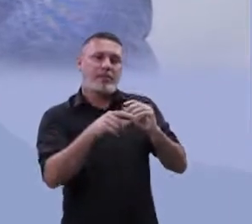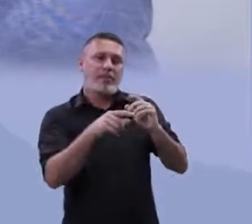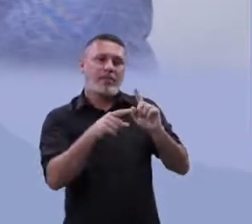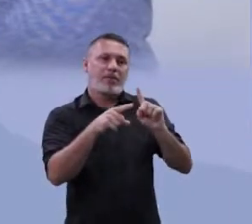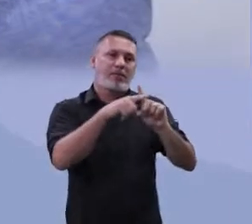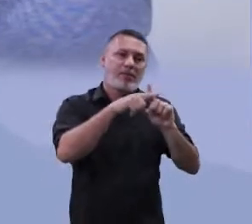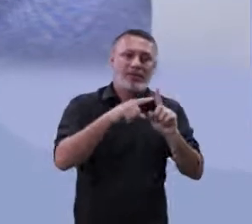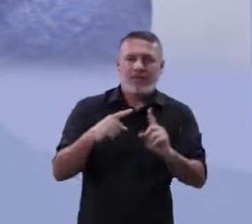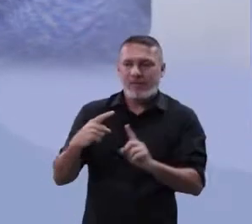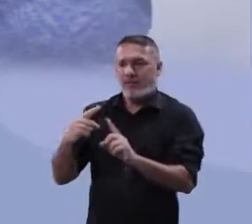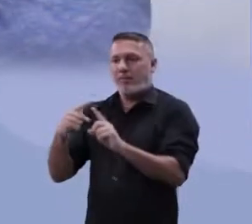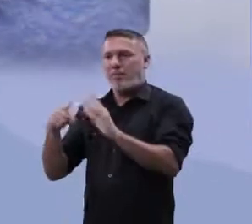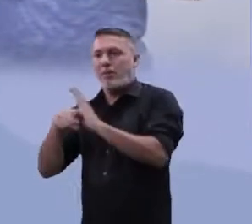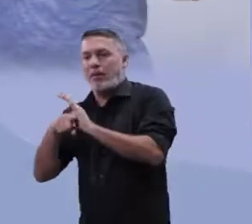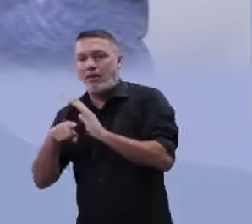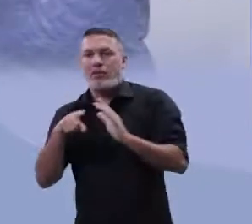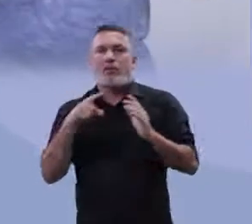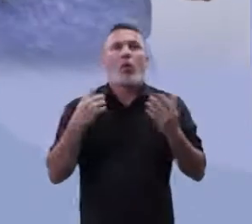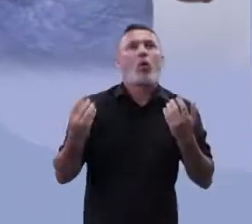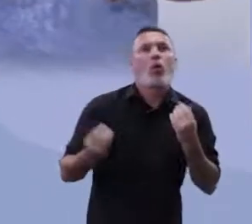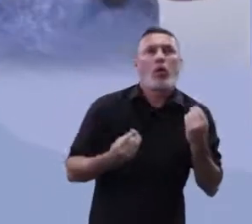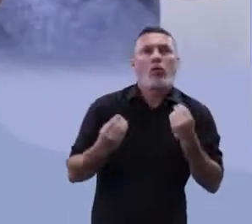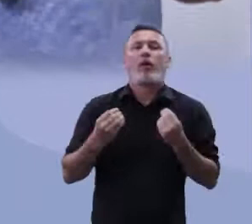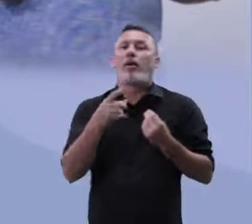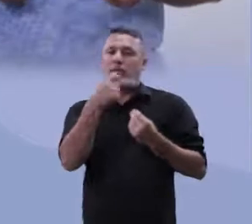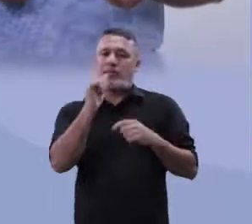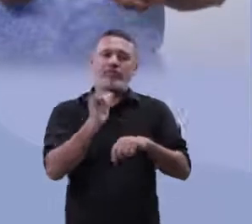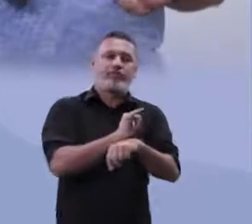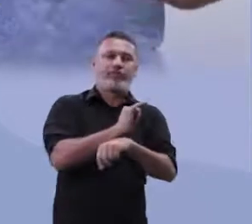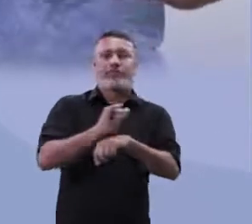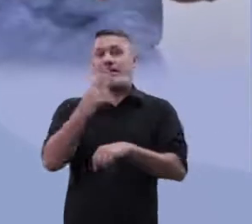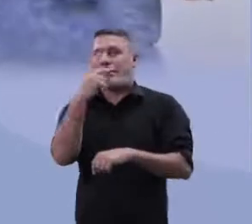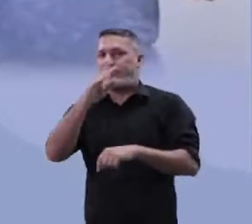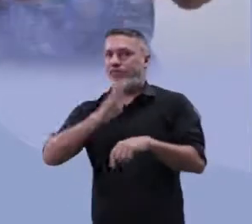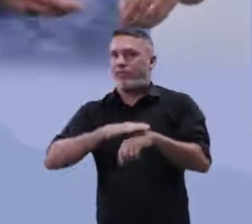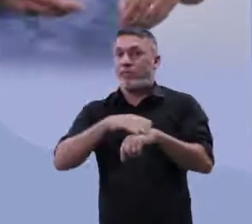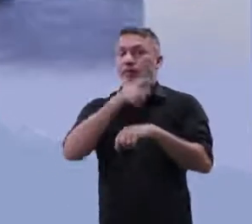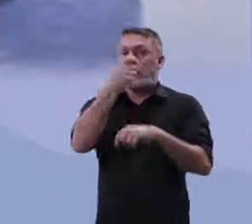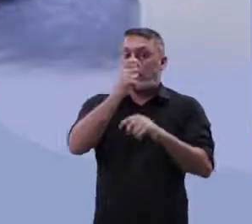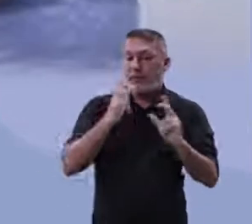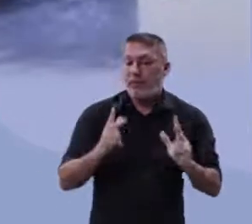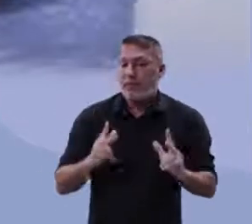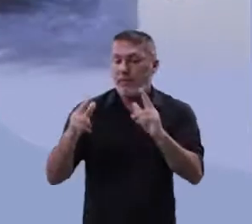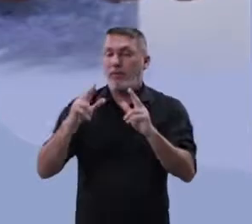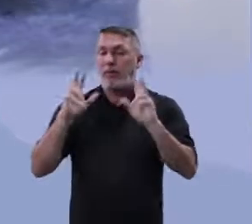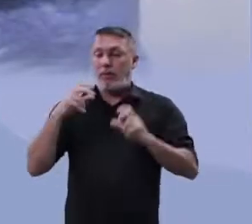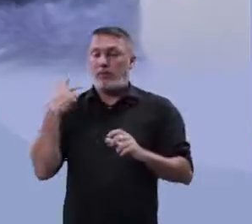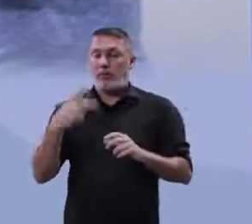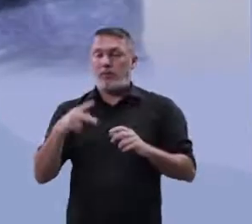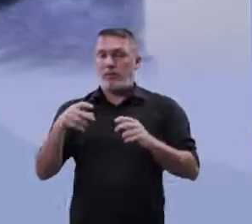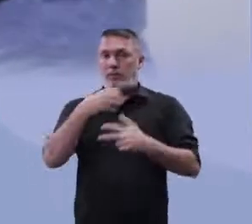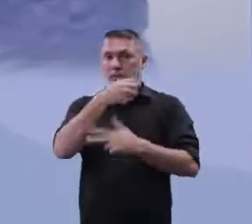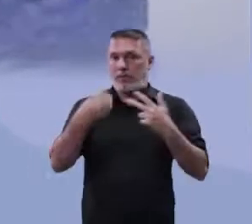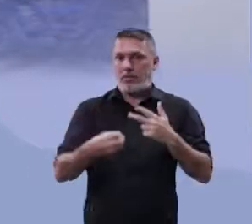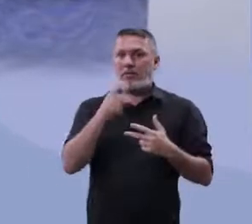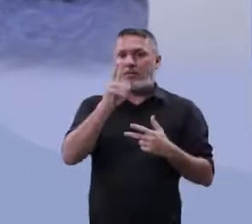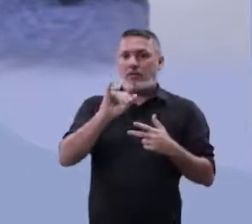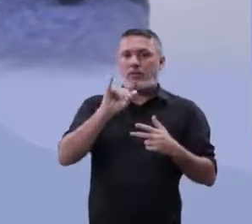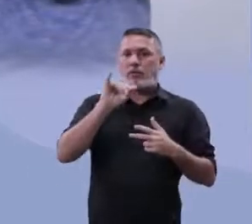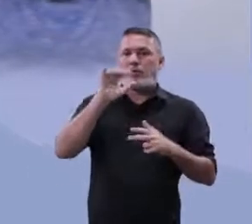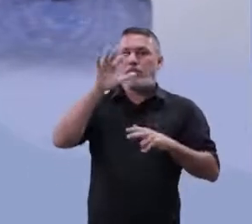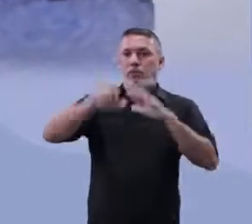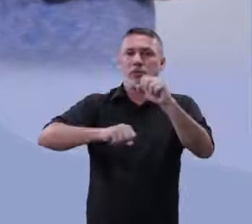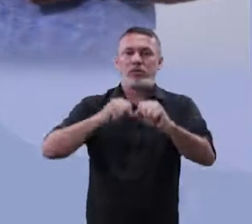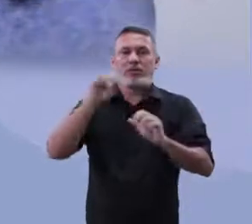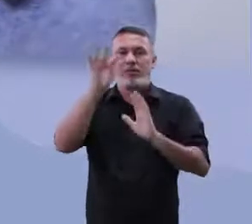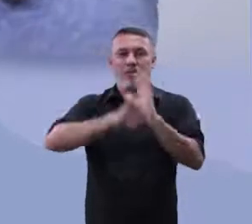algo contrário, negativo, aí você vai trabalhar essas estratégias. Tudo vai depender do recorte temático que você vai